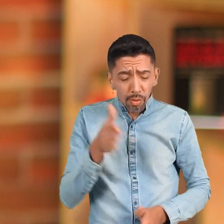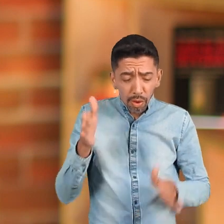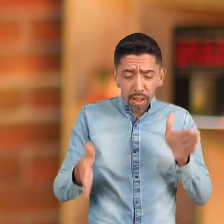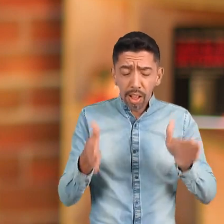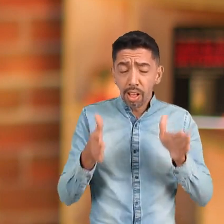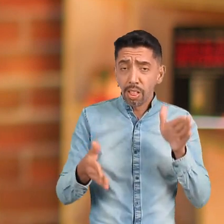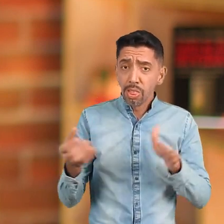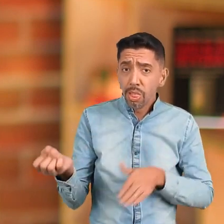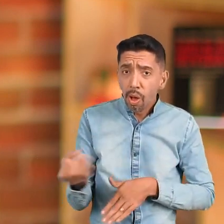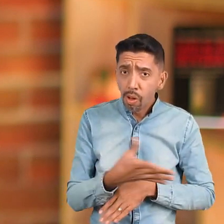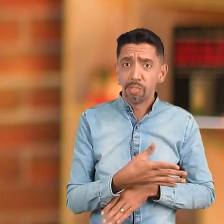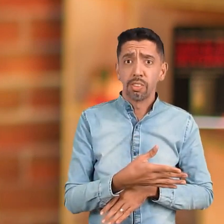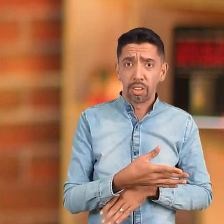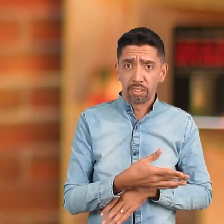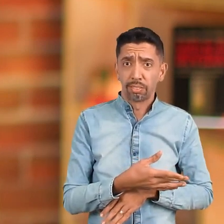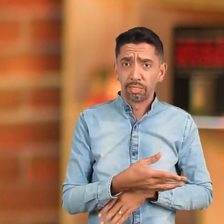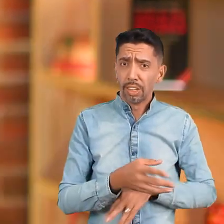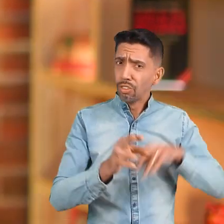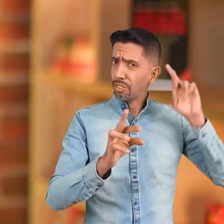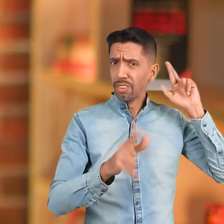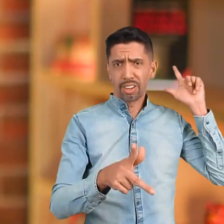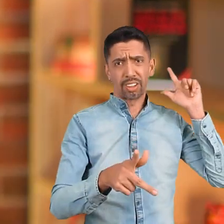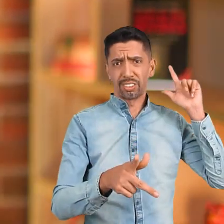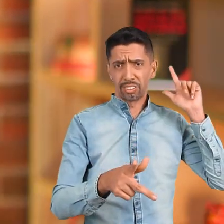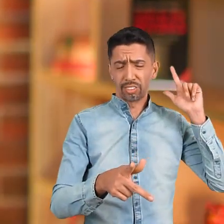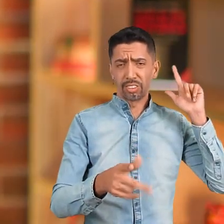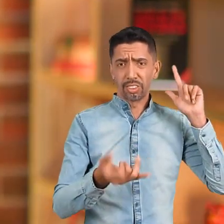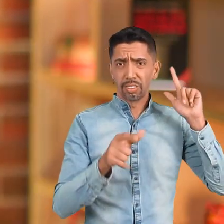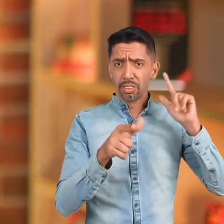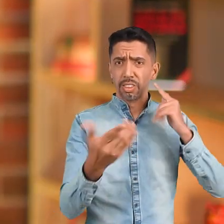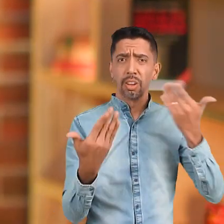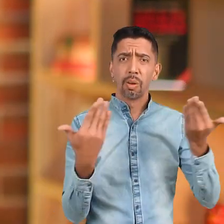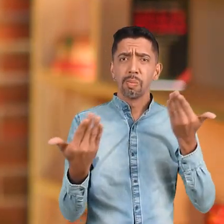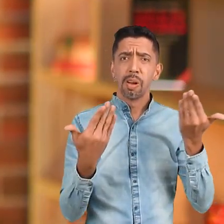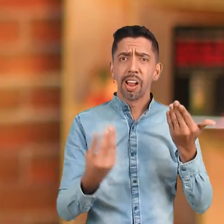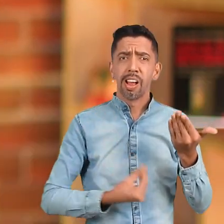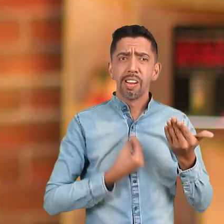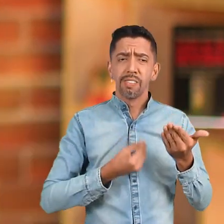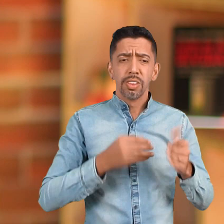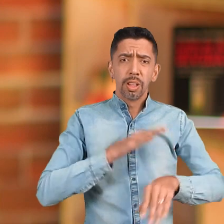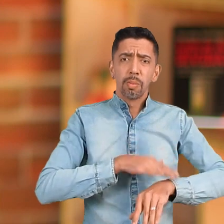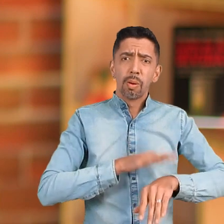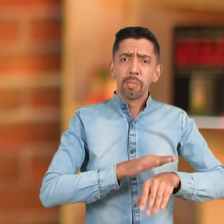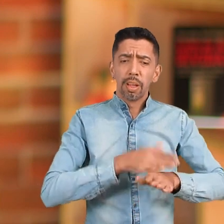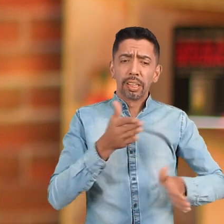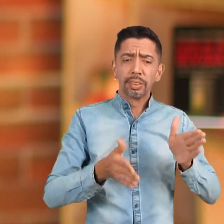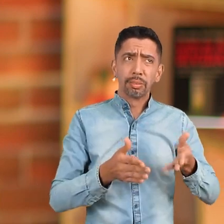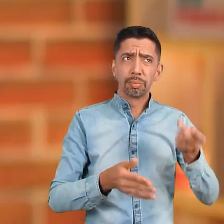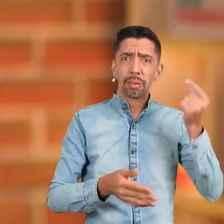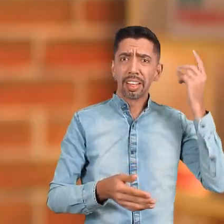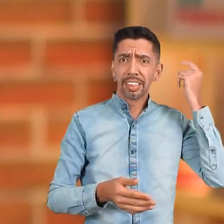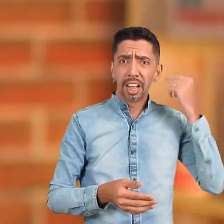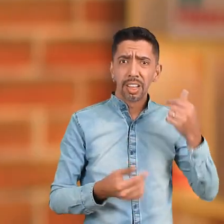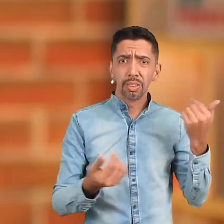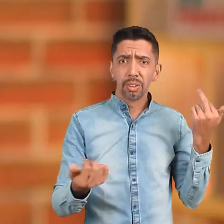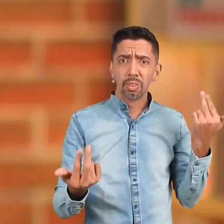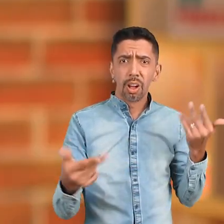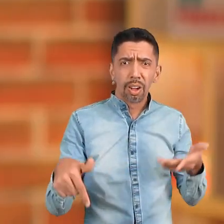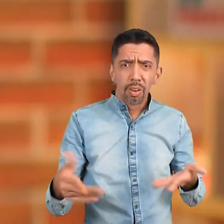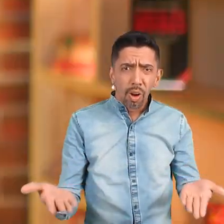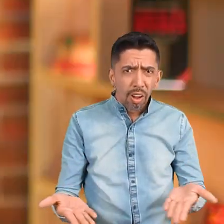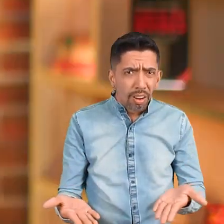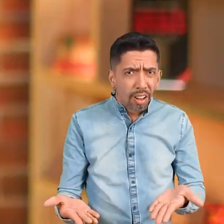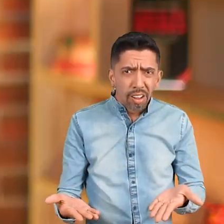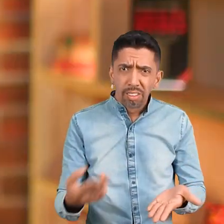comparar momentos econômicos, até mesmo de vida do passado, com momentos do presente? Não dá para